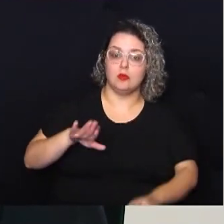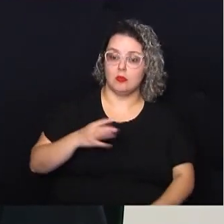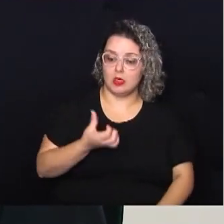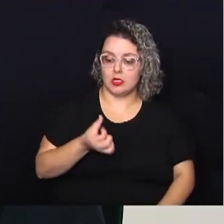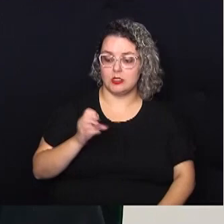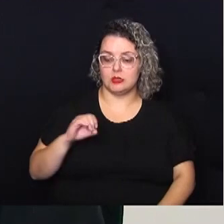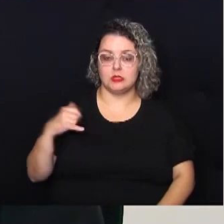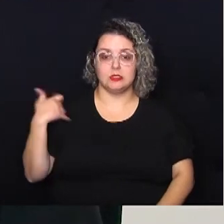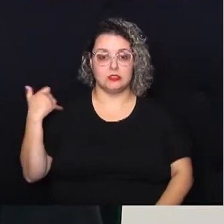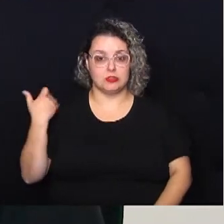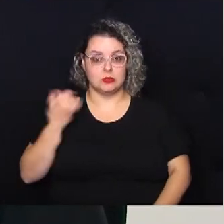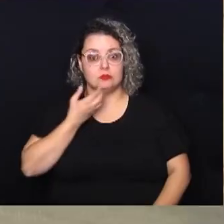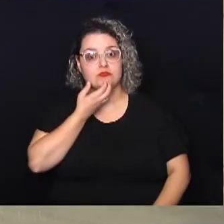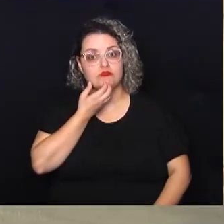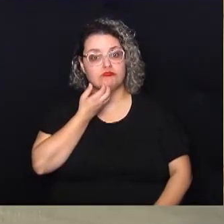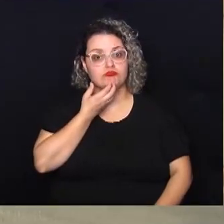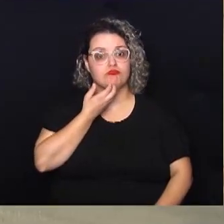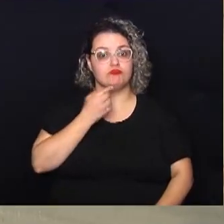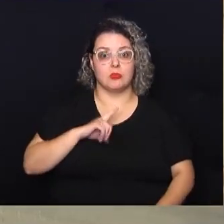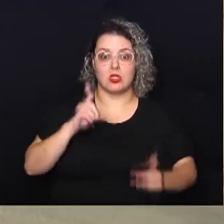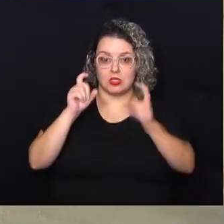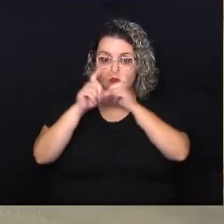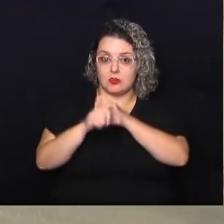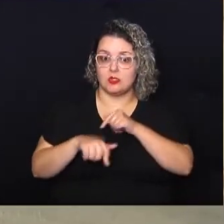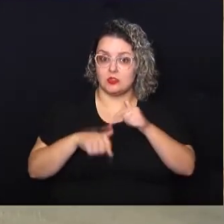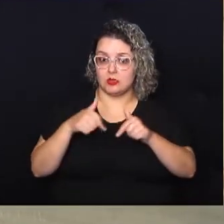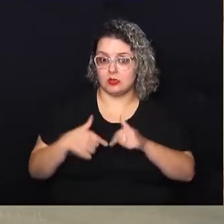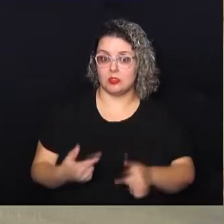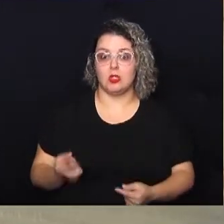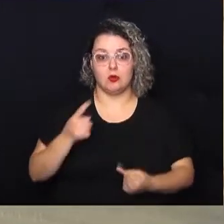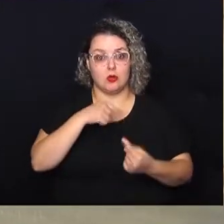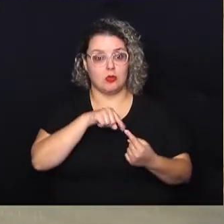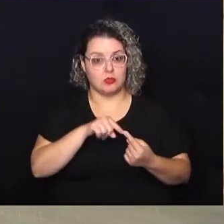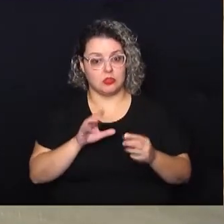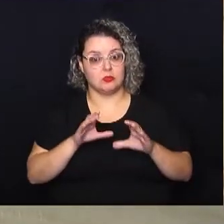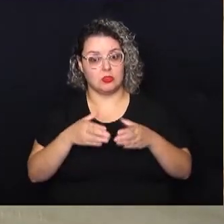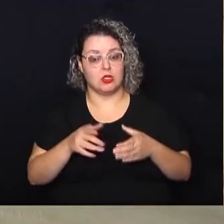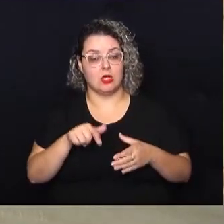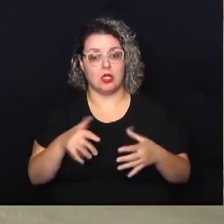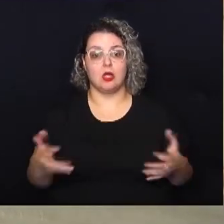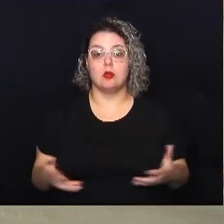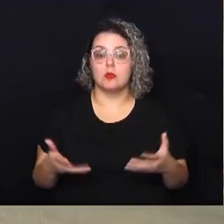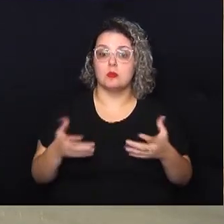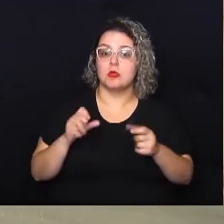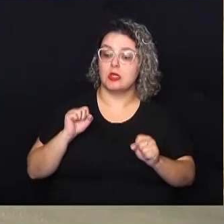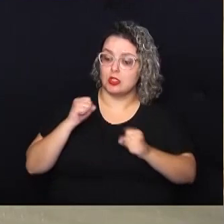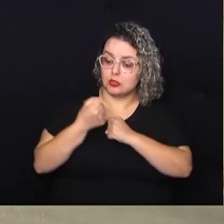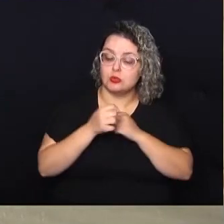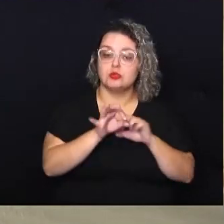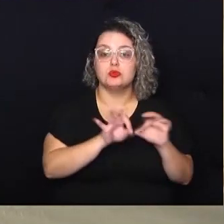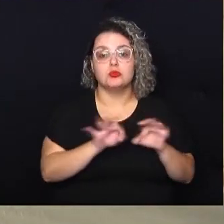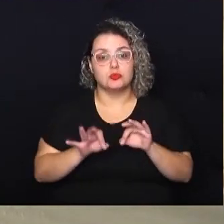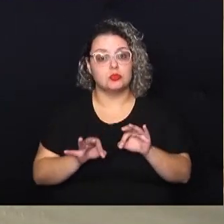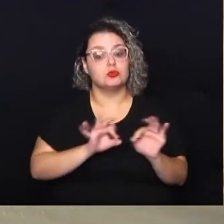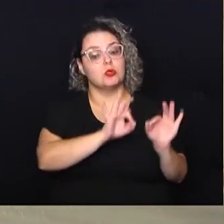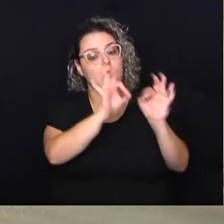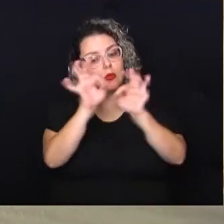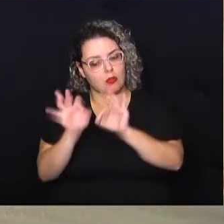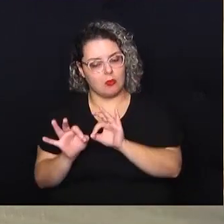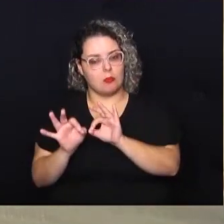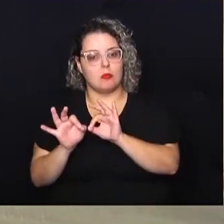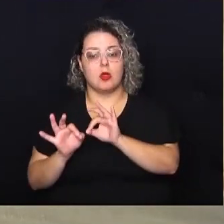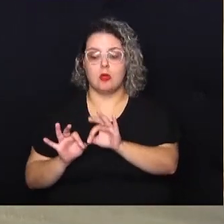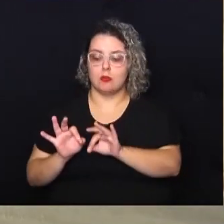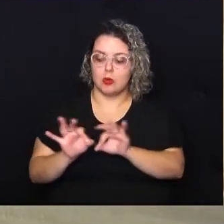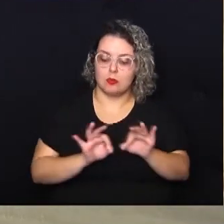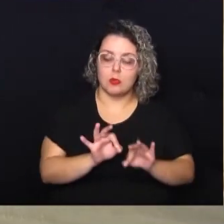que têm dificuldade de ter um trabalho. A finalidade da comissão é promover a defesa, organizar e acompanhar